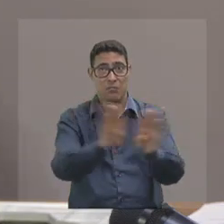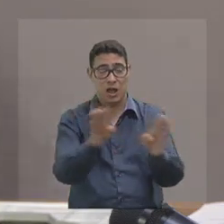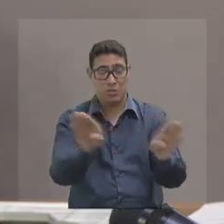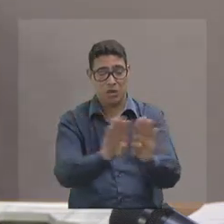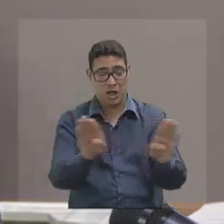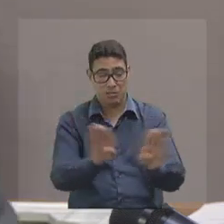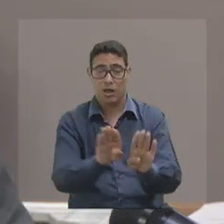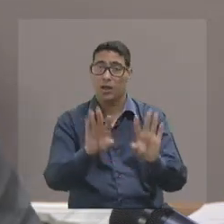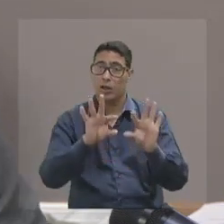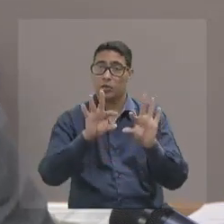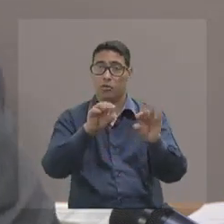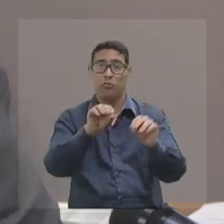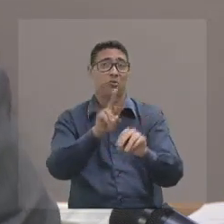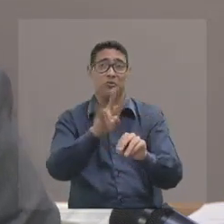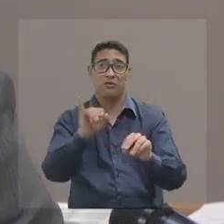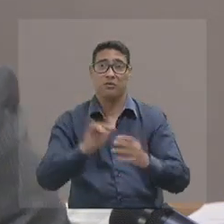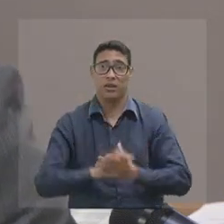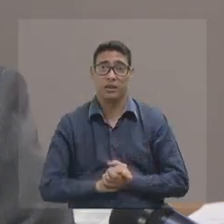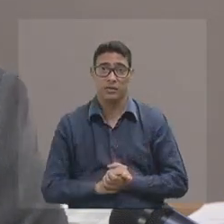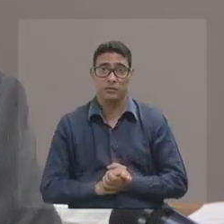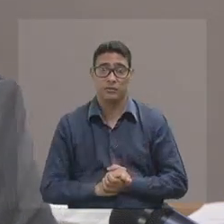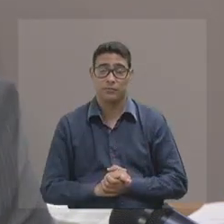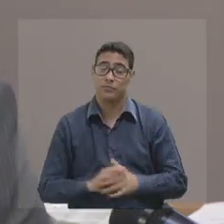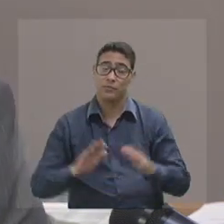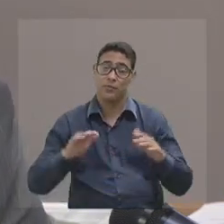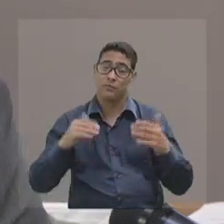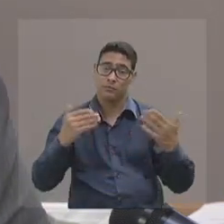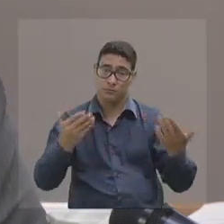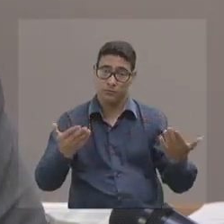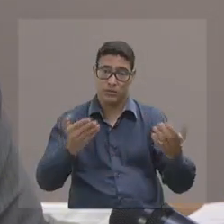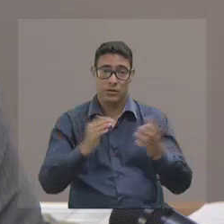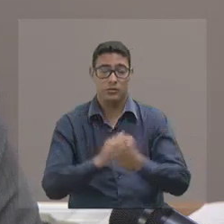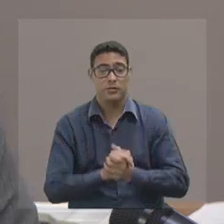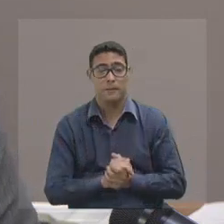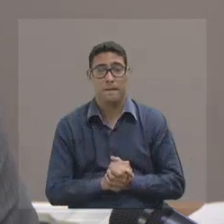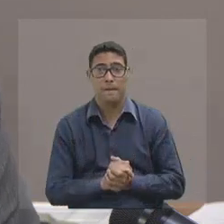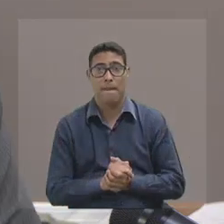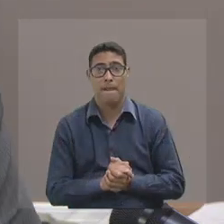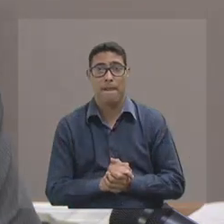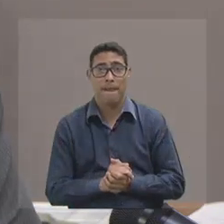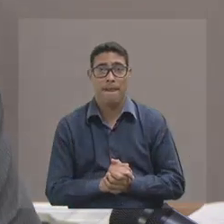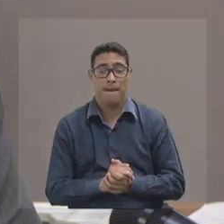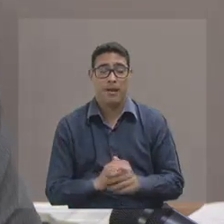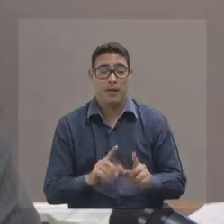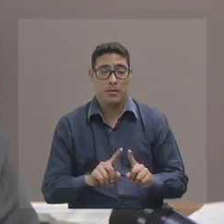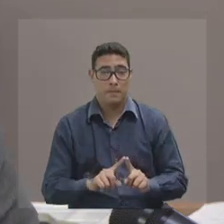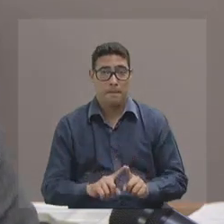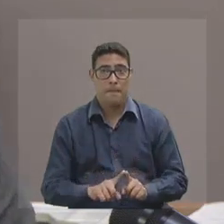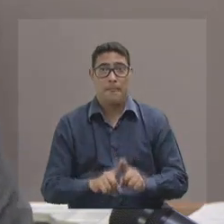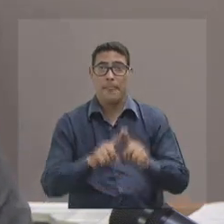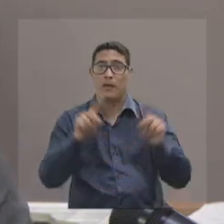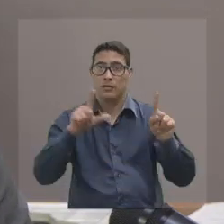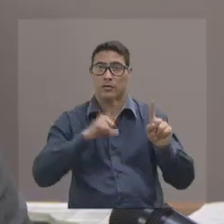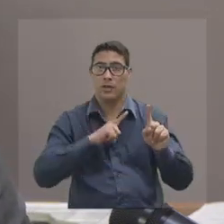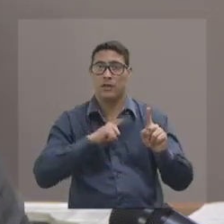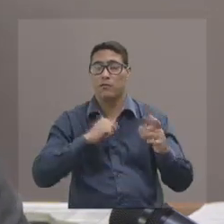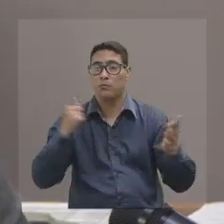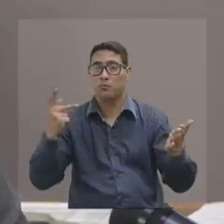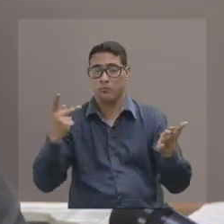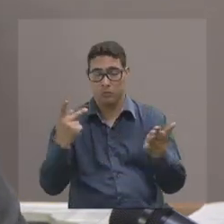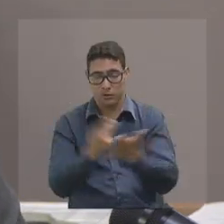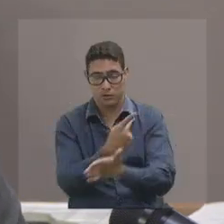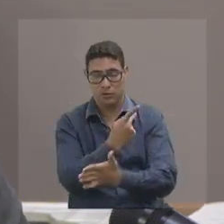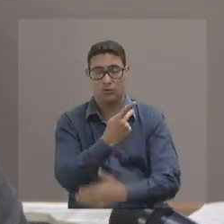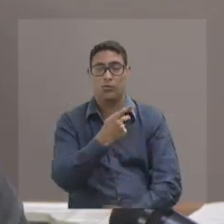que a secretária deu diante disso nós tivemos uma ação do Ministério